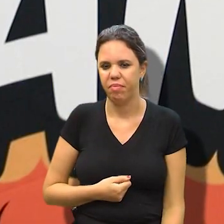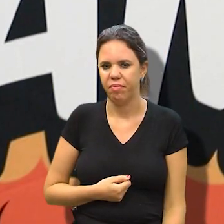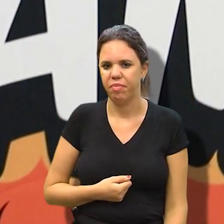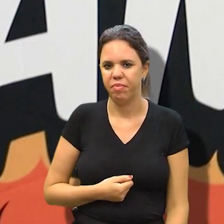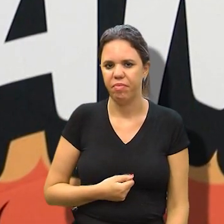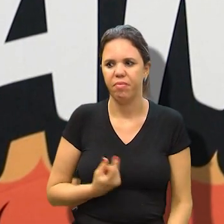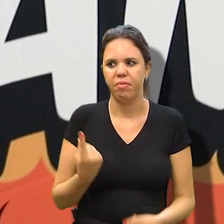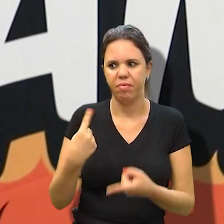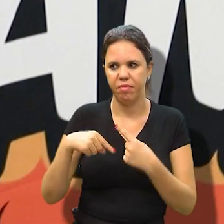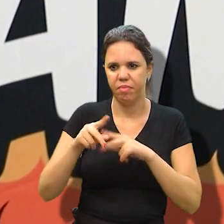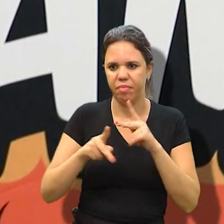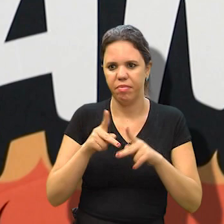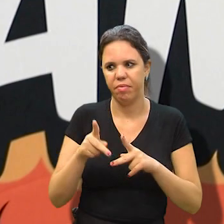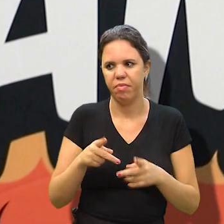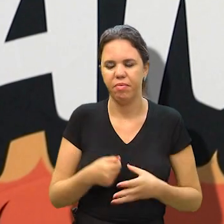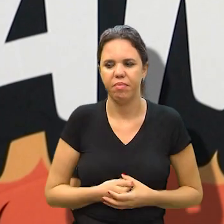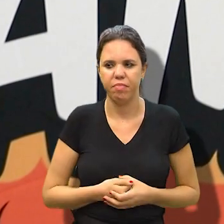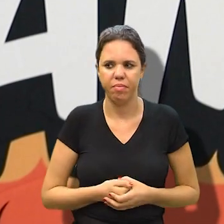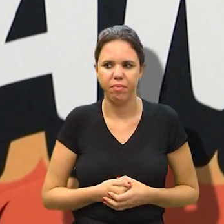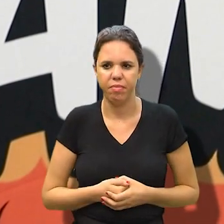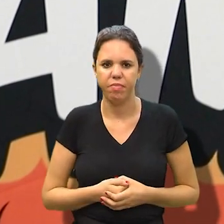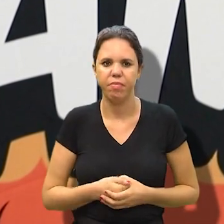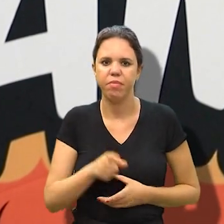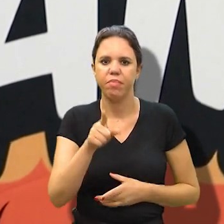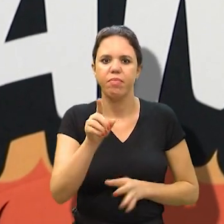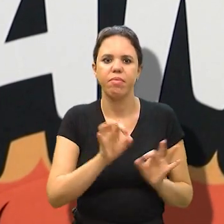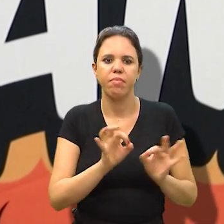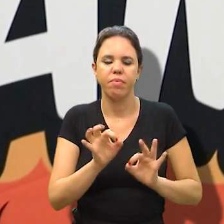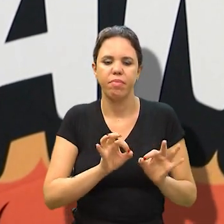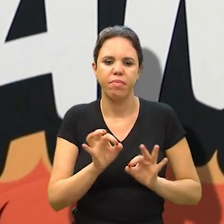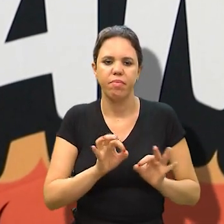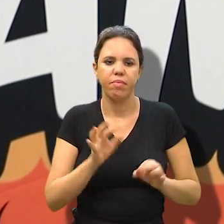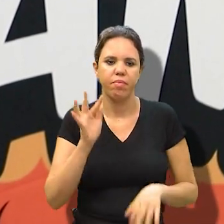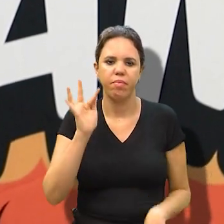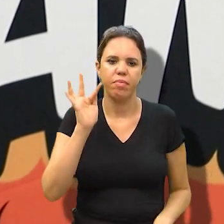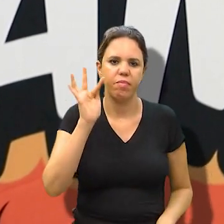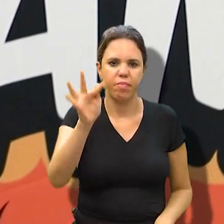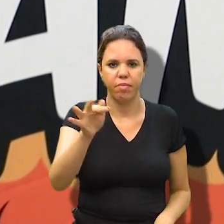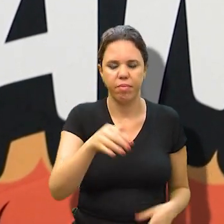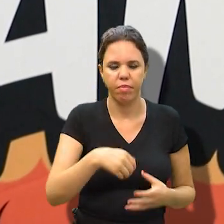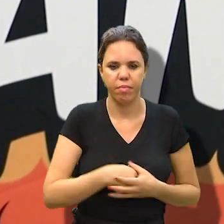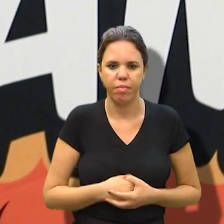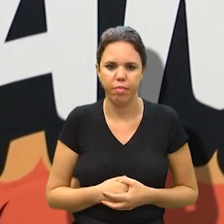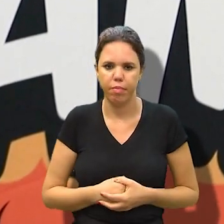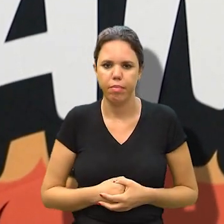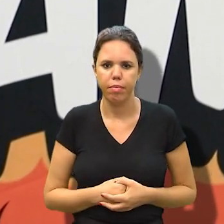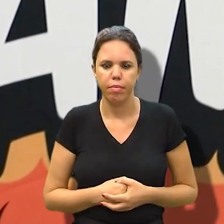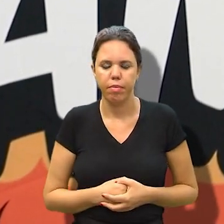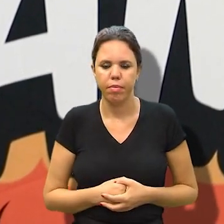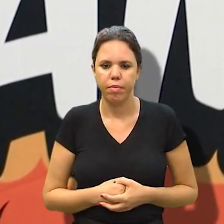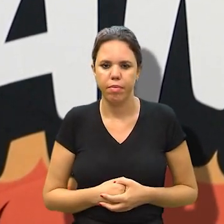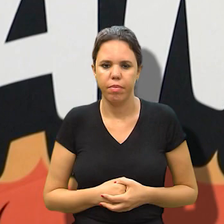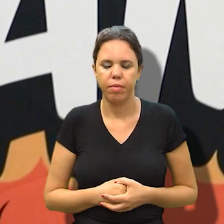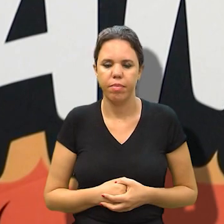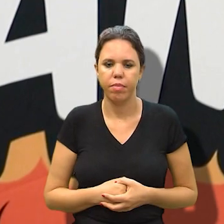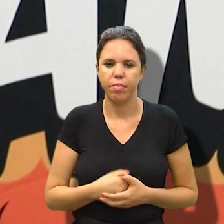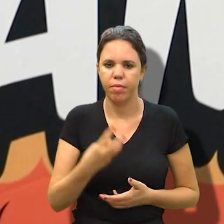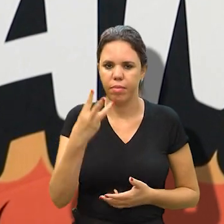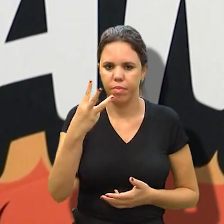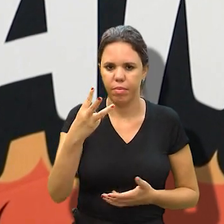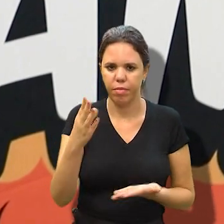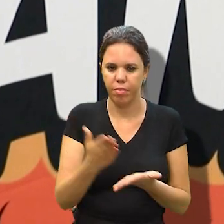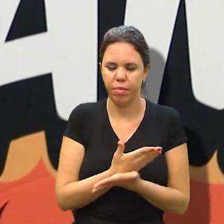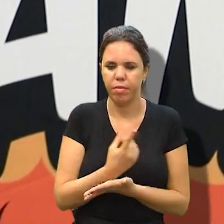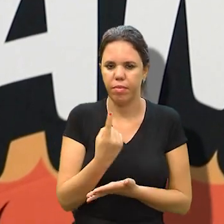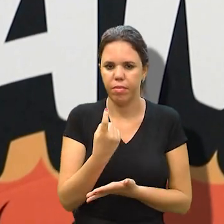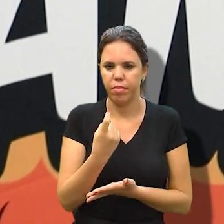Bom, já que tá fazendo sucesso, as pessoas estão gostando, o que você tá preparando aí pro futuro, né? É uma trilogia, é